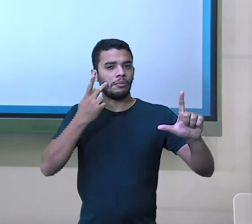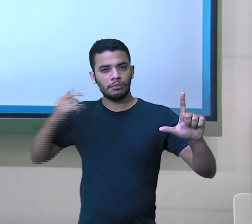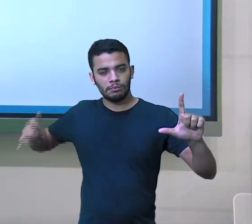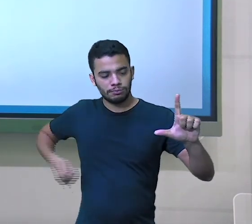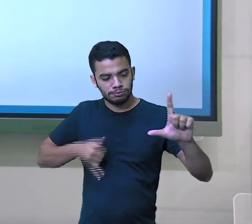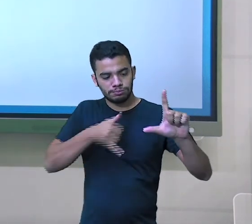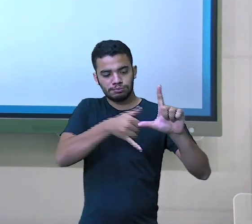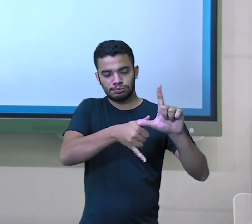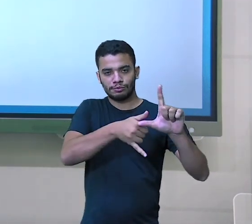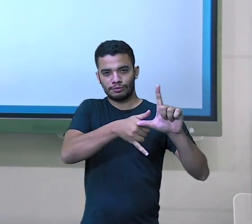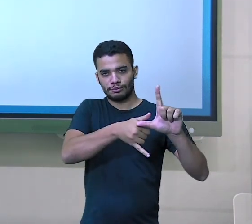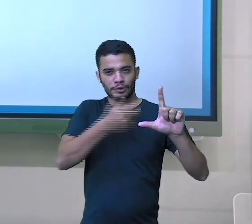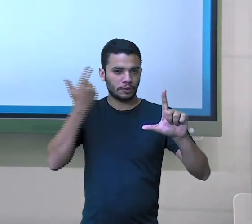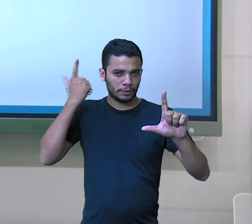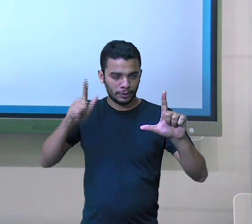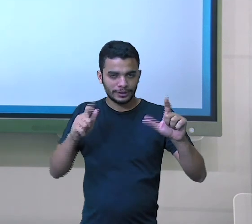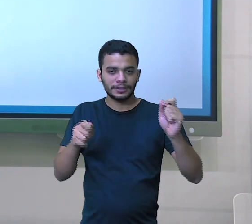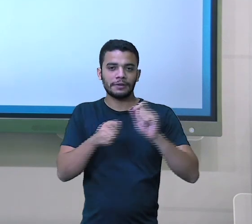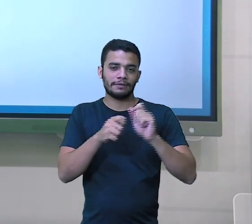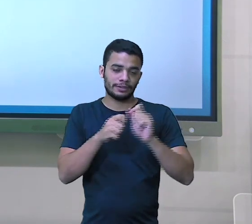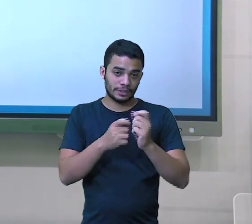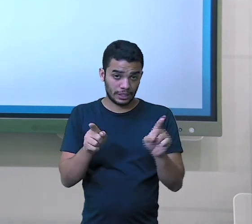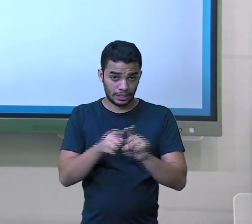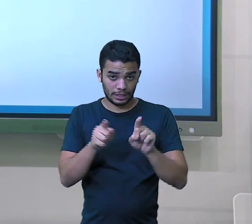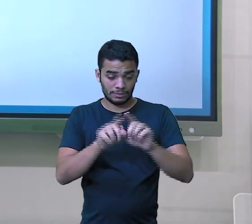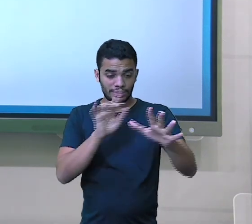na imagem que aparece no canto da tela.